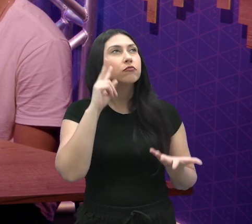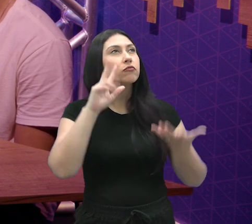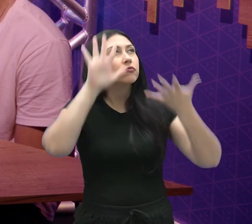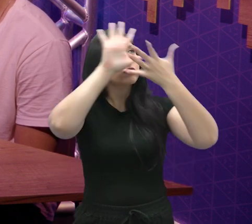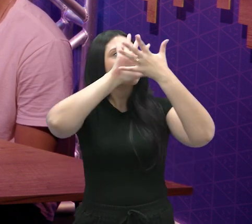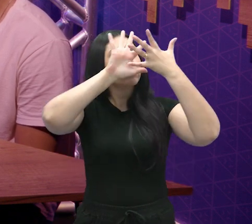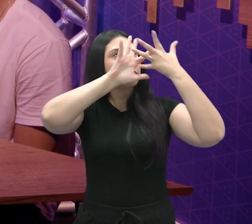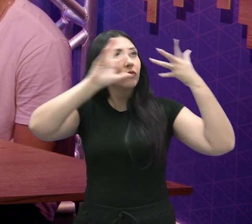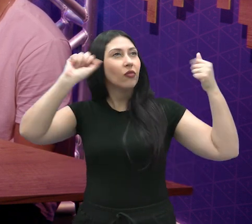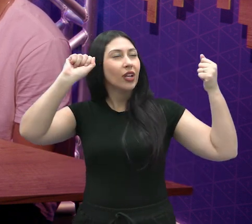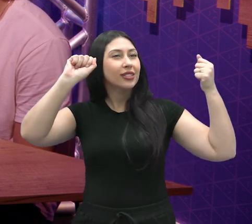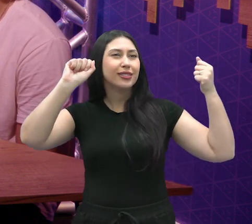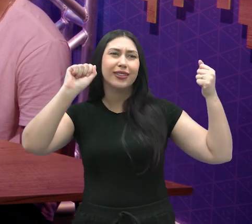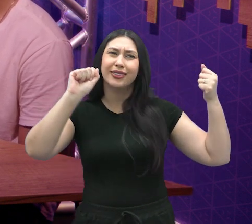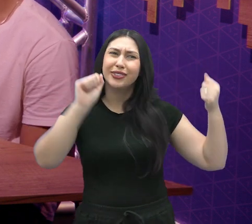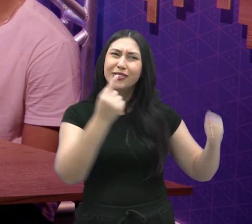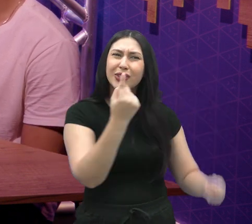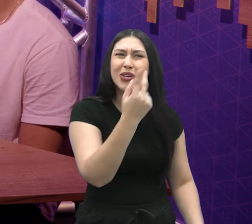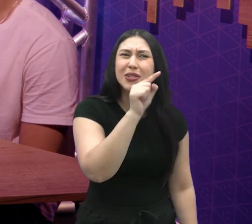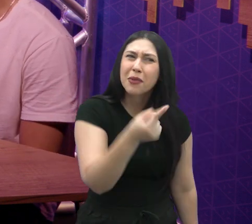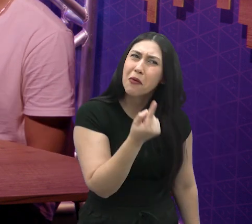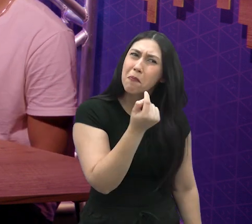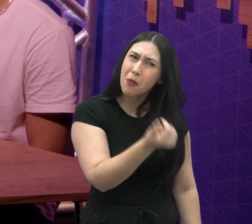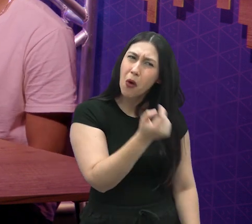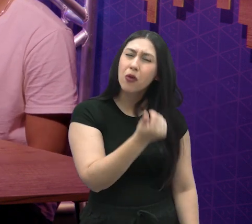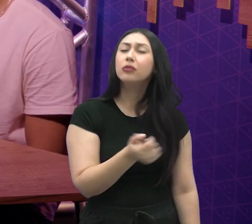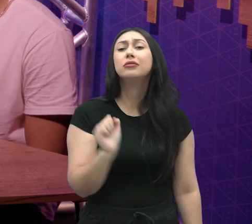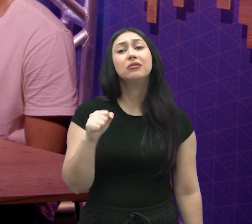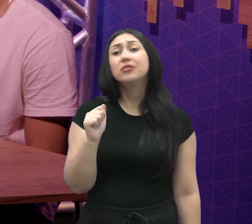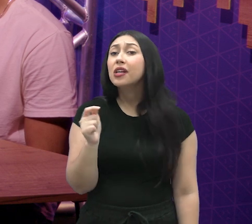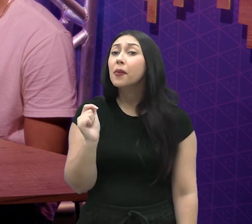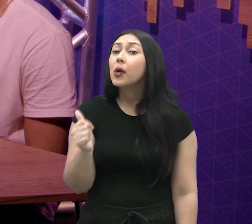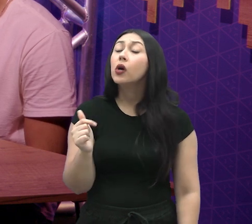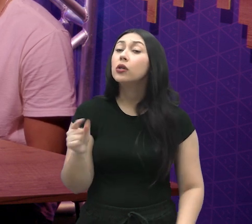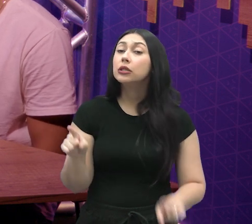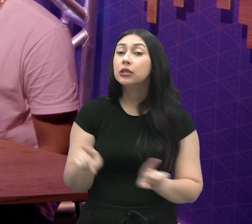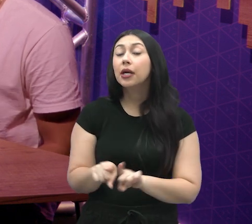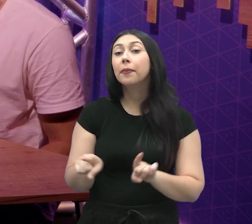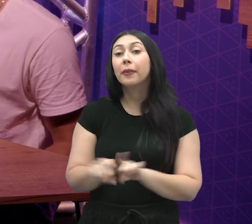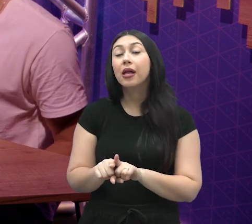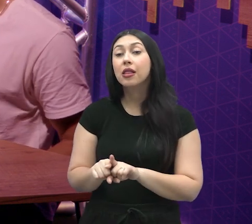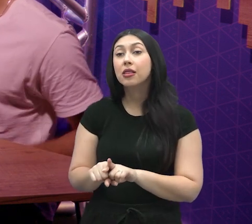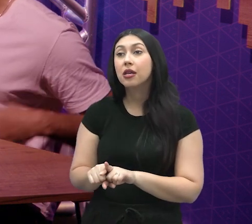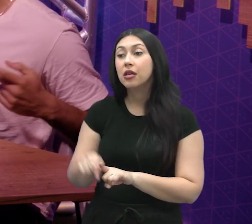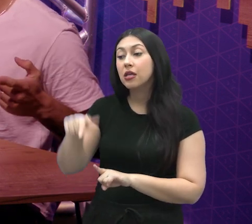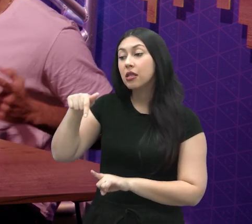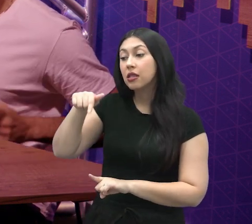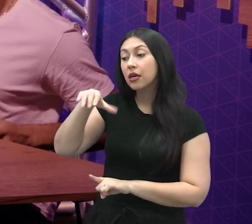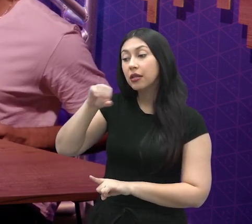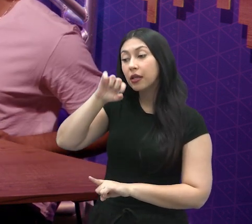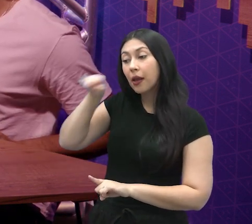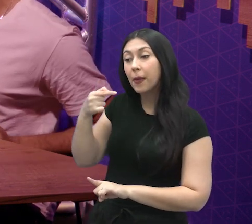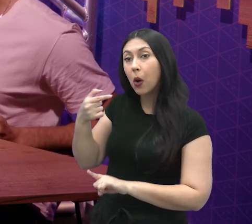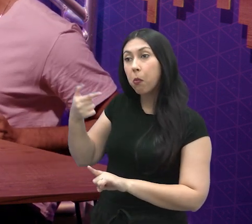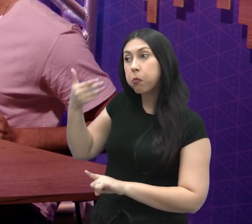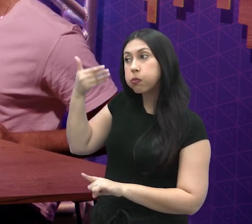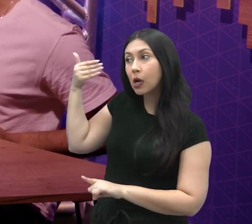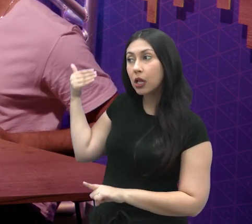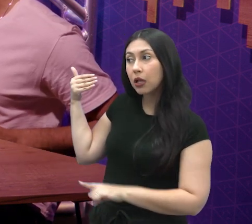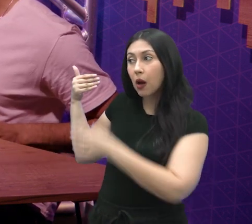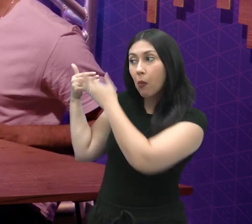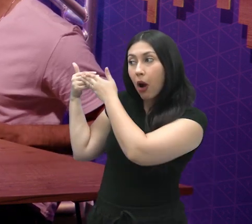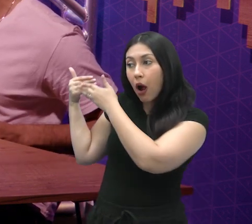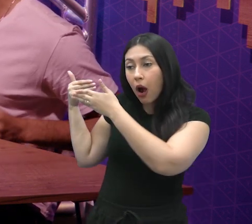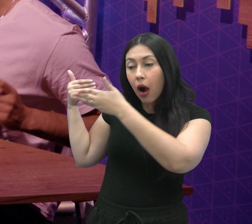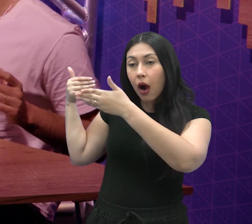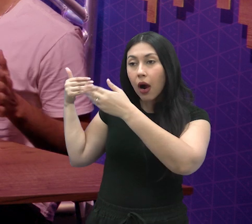do universo, é pouco tempo, né? Pouquíssimo. E sabe o que é mais louco? Nesse tempo aí, de 70 mil anos atrás até 12